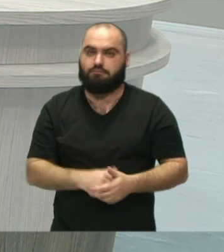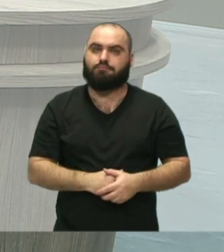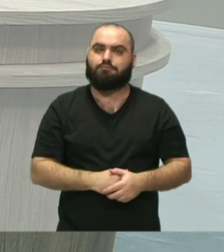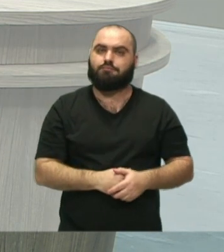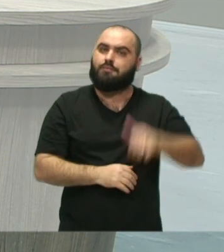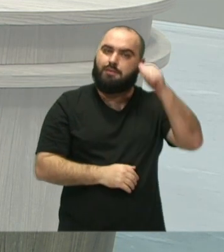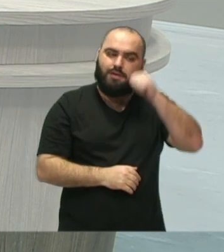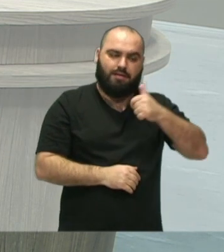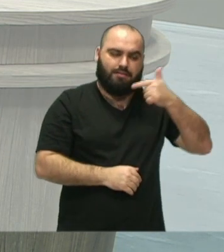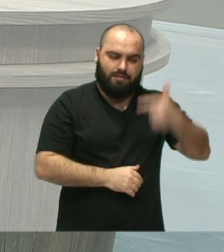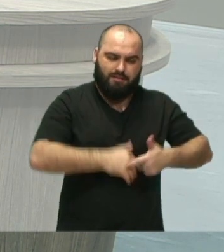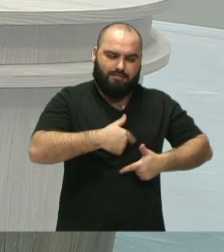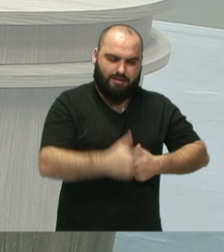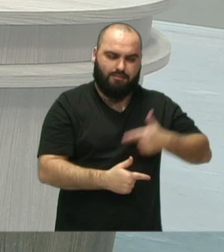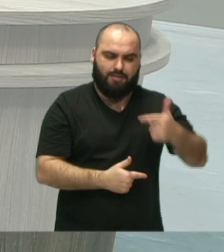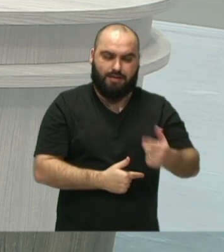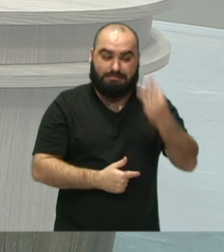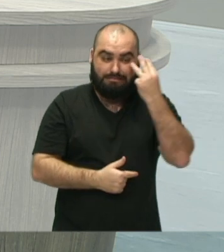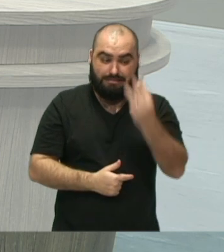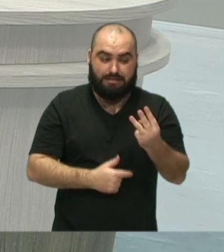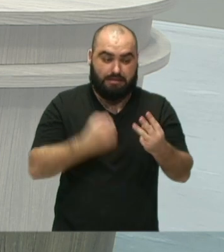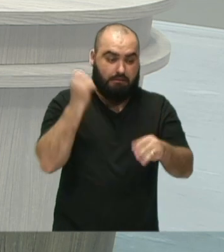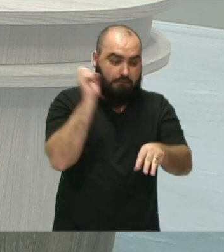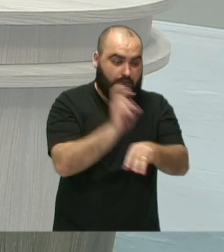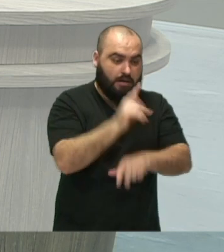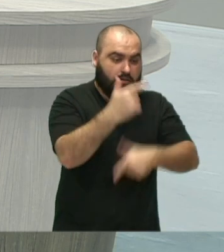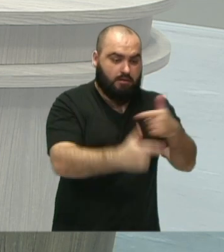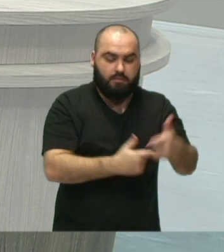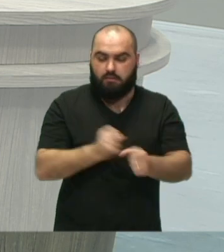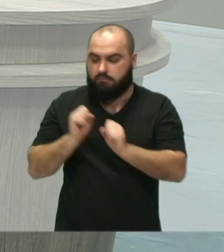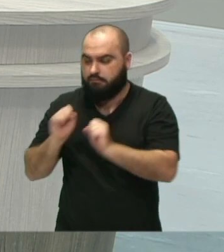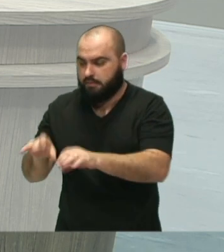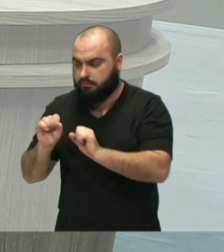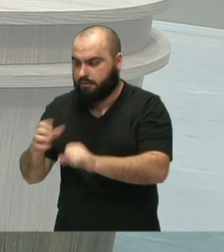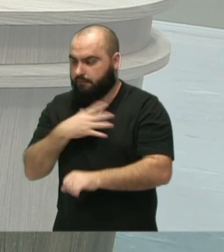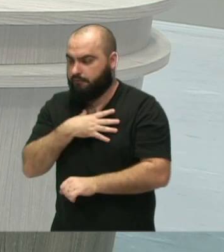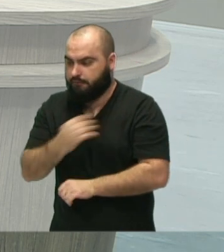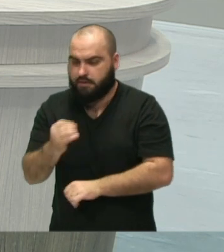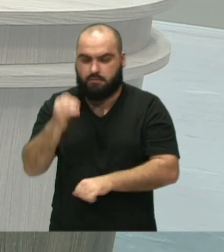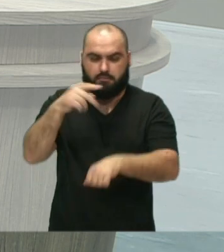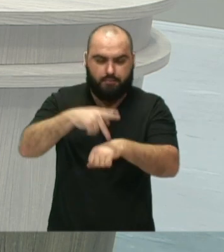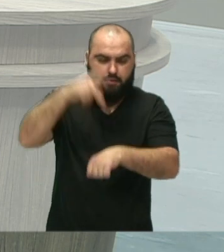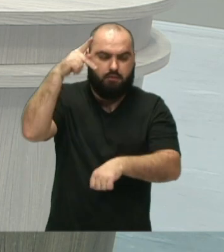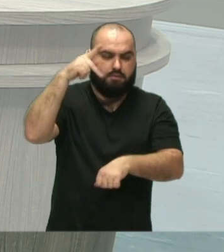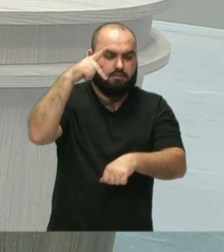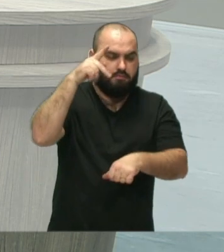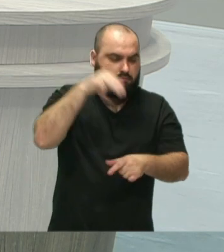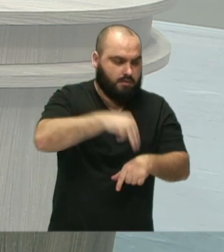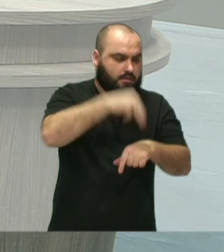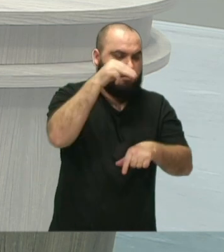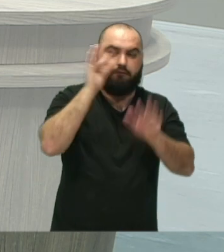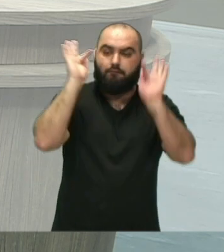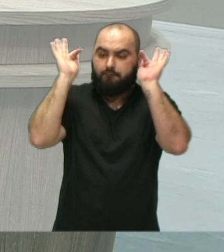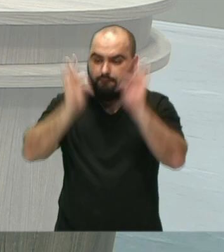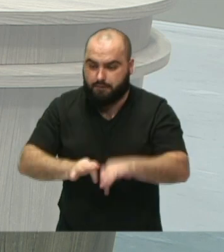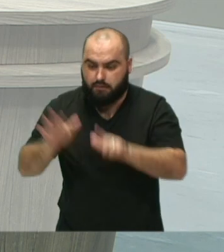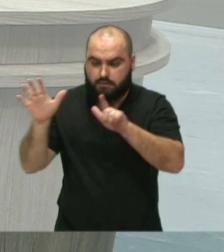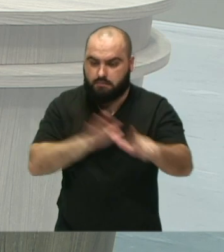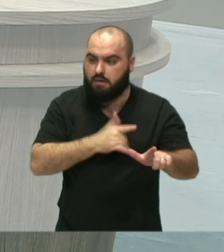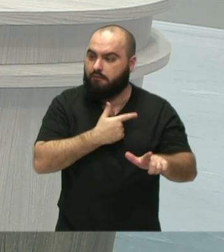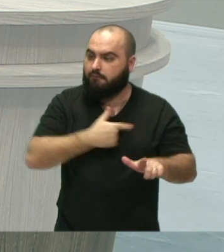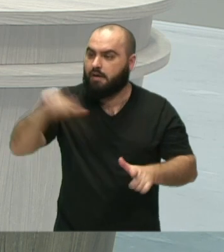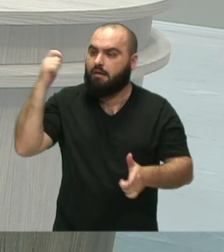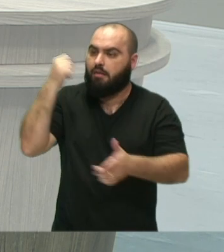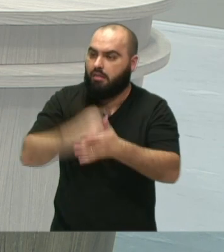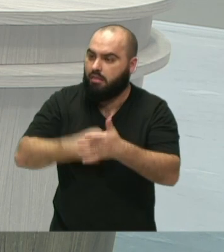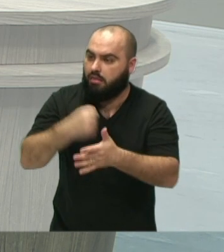dispostas a trabalhar em 3 jornadas, educarem seus filhos, estudarem, fazerem pós-graduação, mestrado e, ao final de semana, irem fazer a luta política